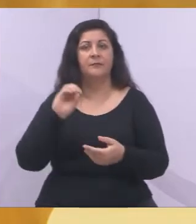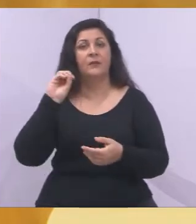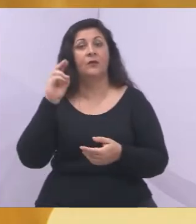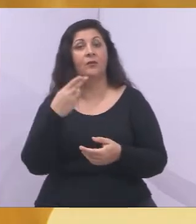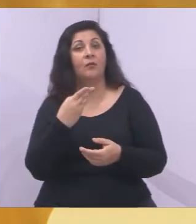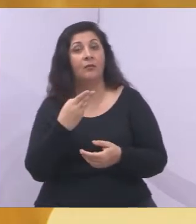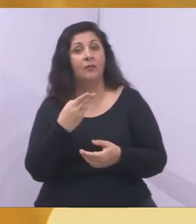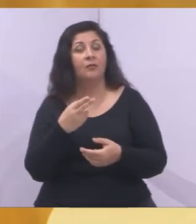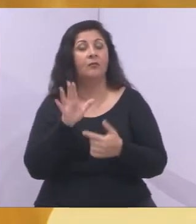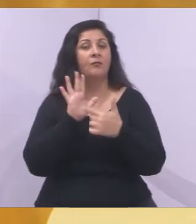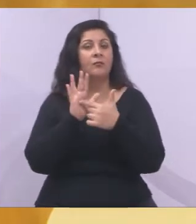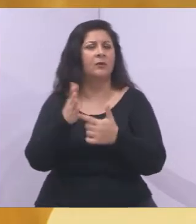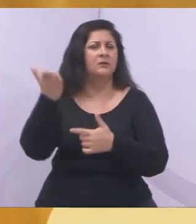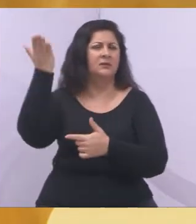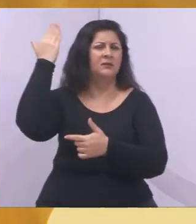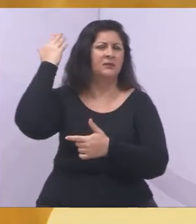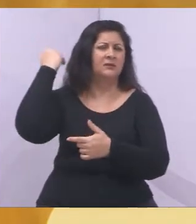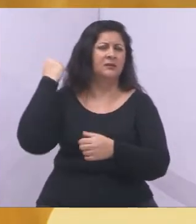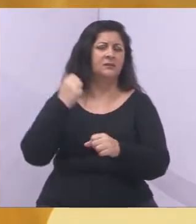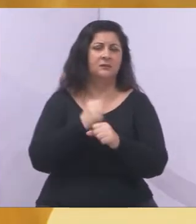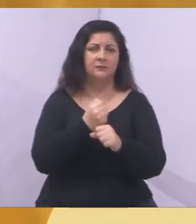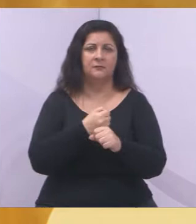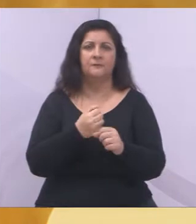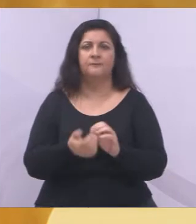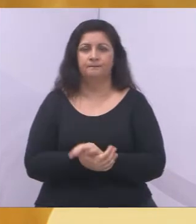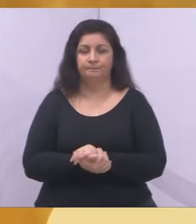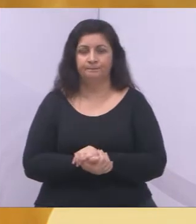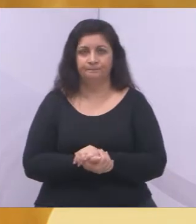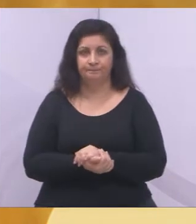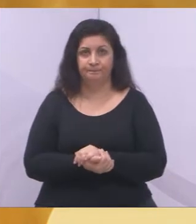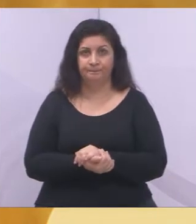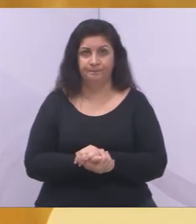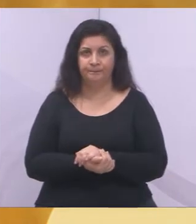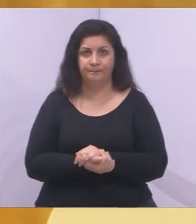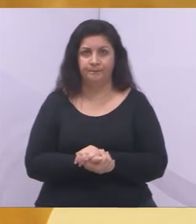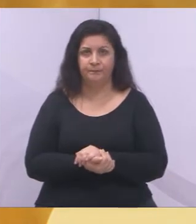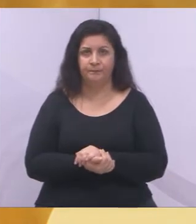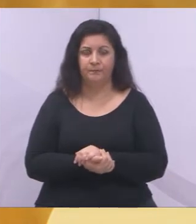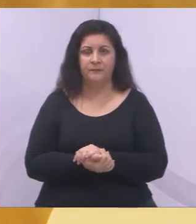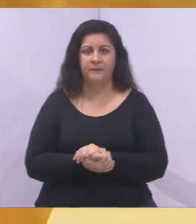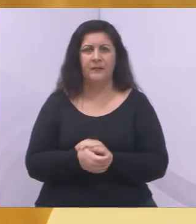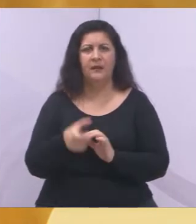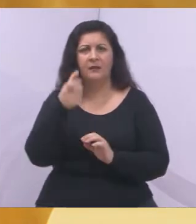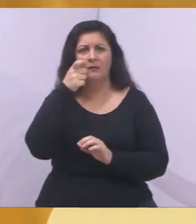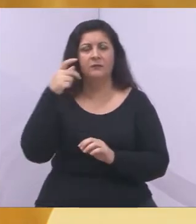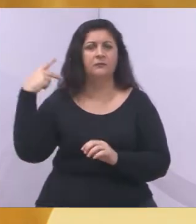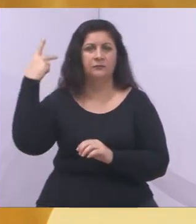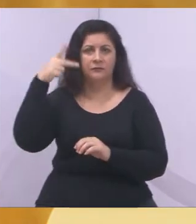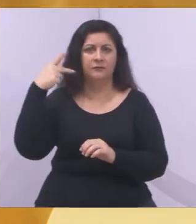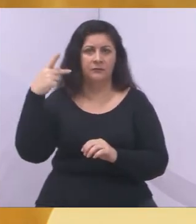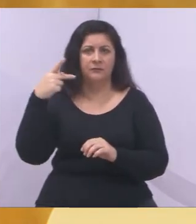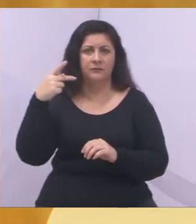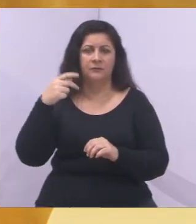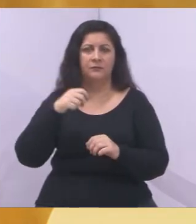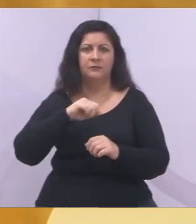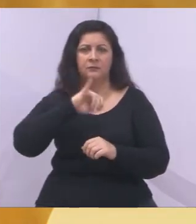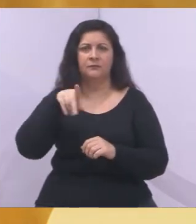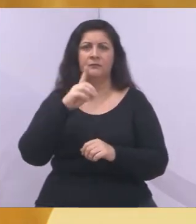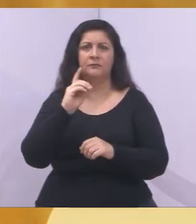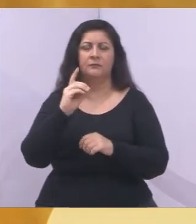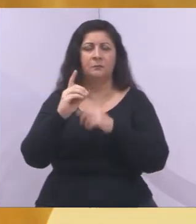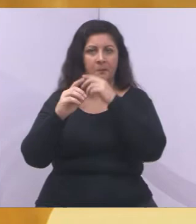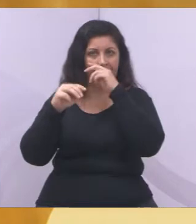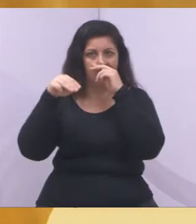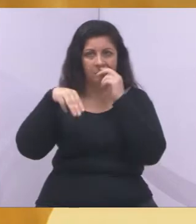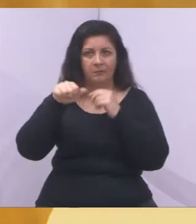do passado, antes da obra estar pronta. Precisamos verificar isso aí. Quando mesmo o vereador falou do Jardim do Marquês, eu que moro ali